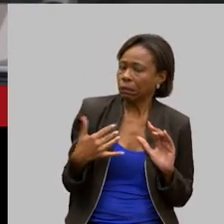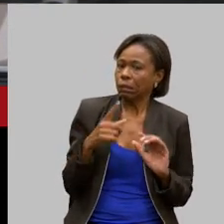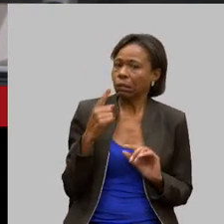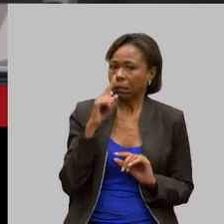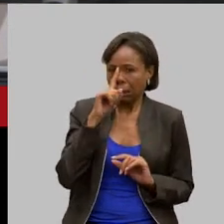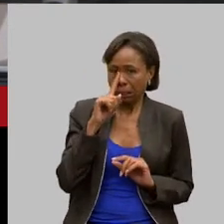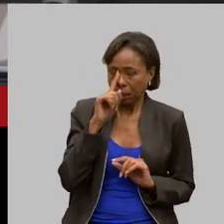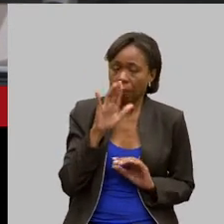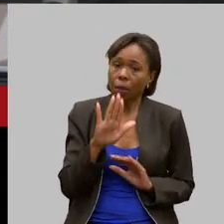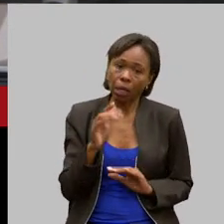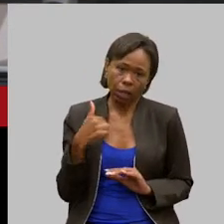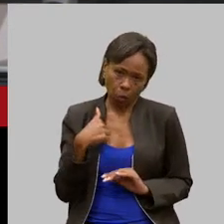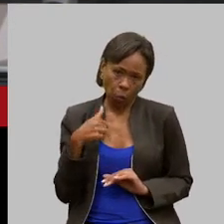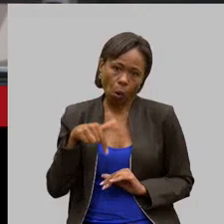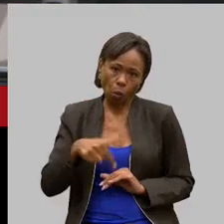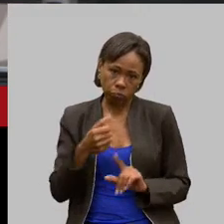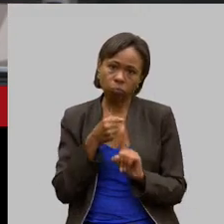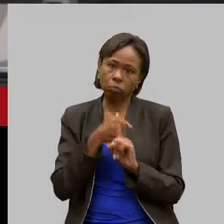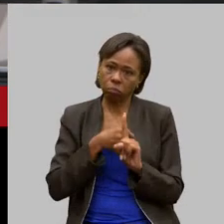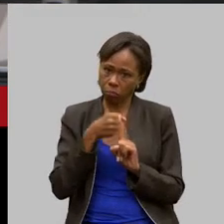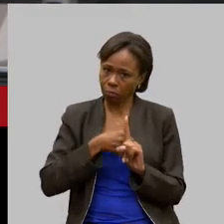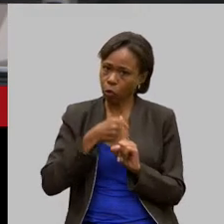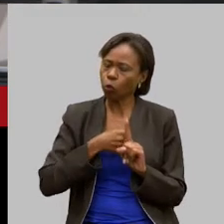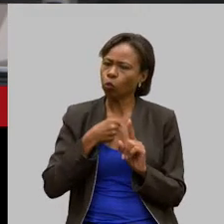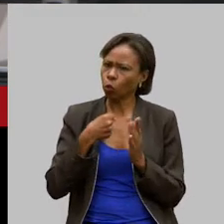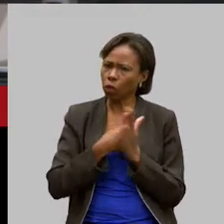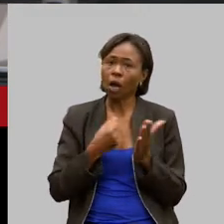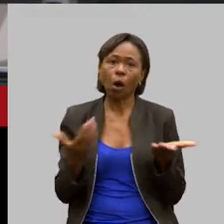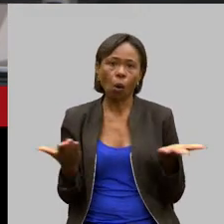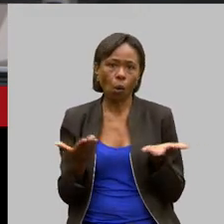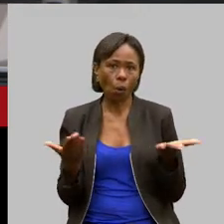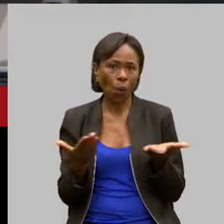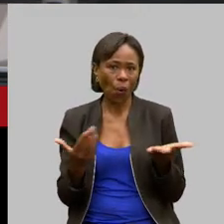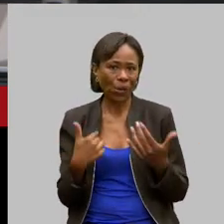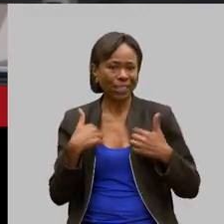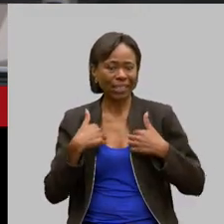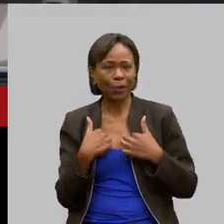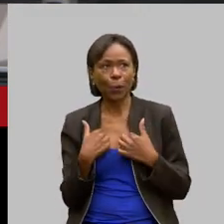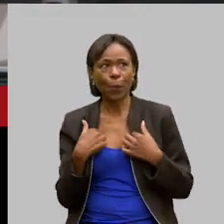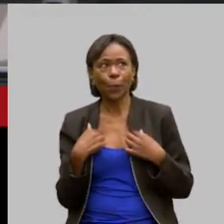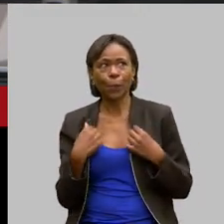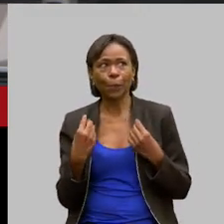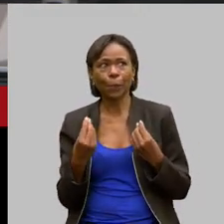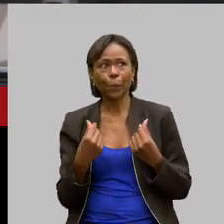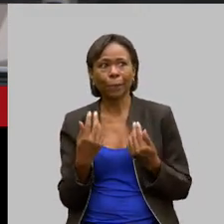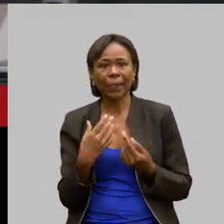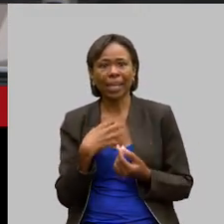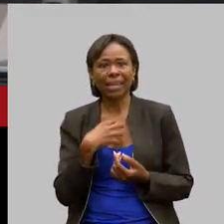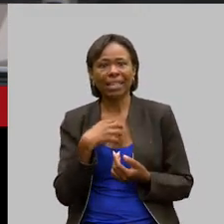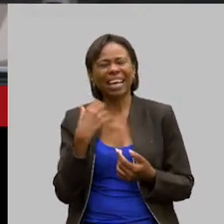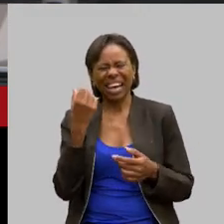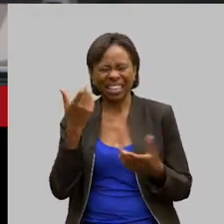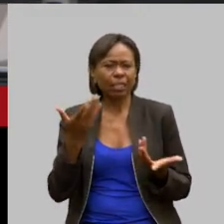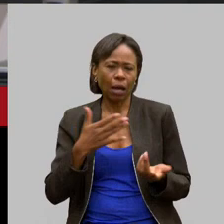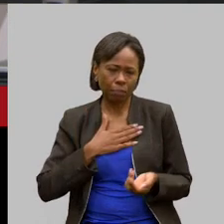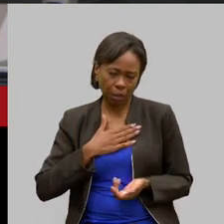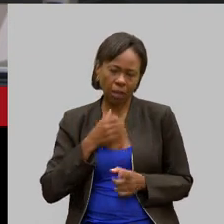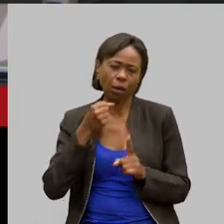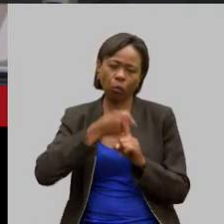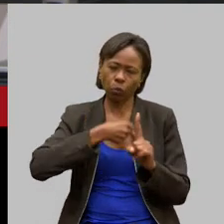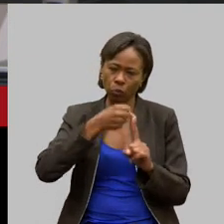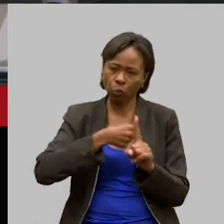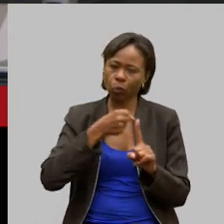luta é essa hoje eu tô eu ganhei né hoje eu tô essa a minha luta vou viver